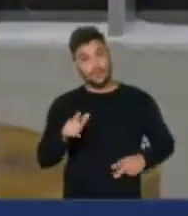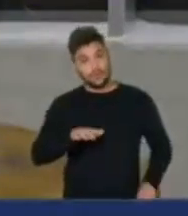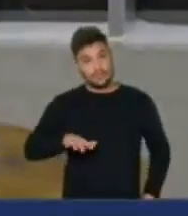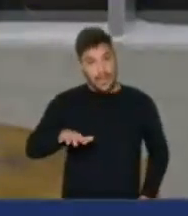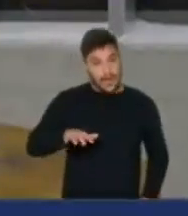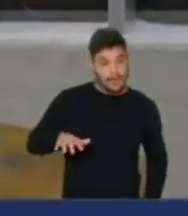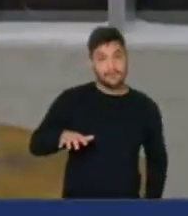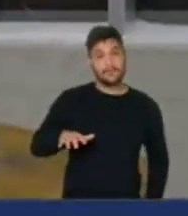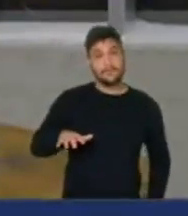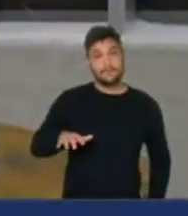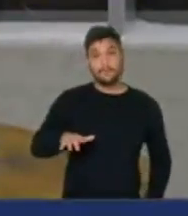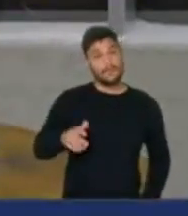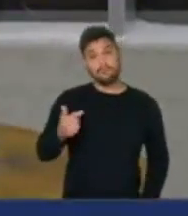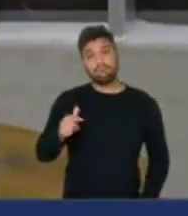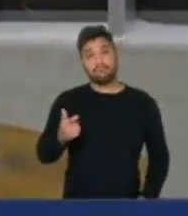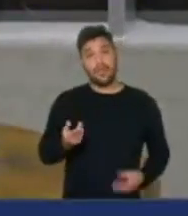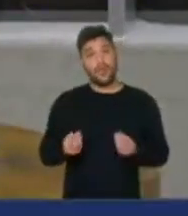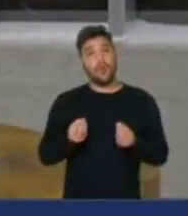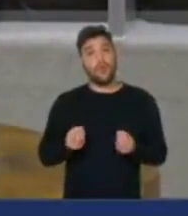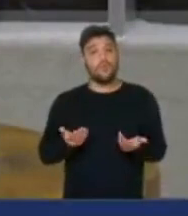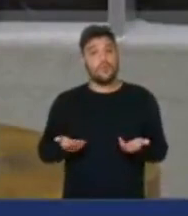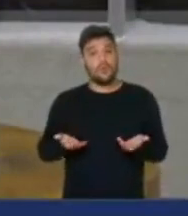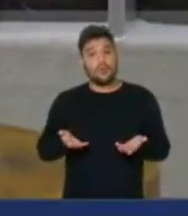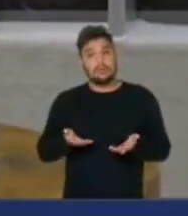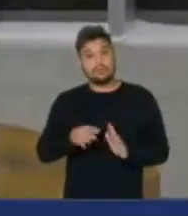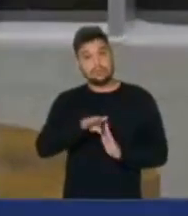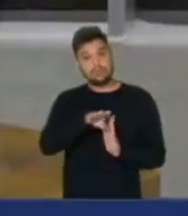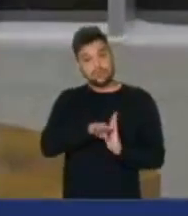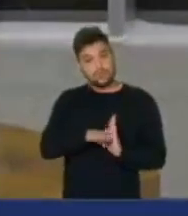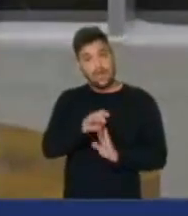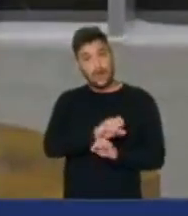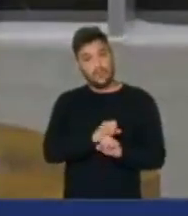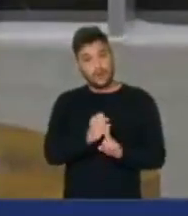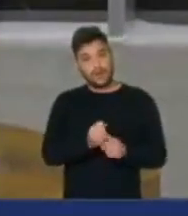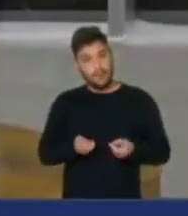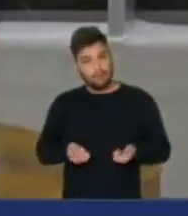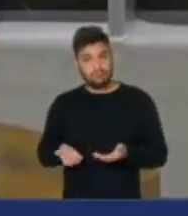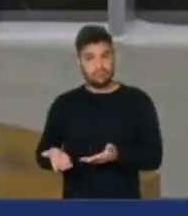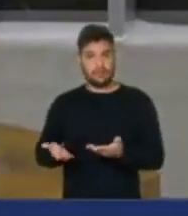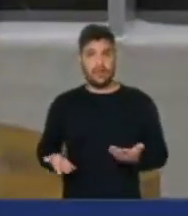outras esferas do governo, nós não temos como oferecer as políticas sociais que o Brasil